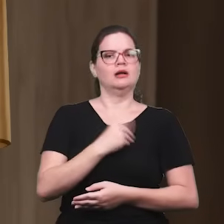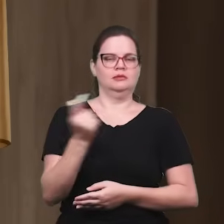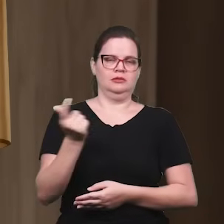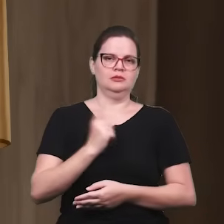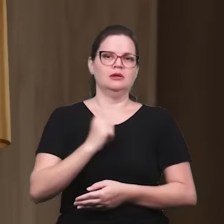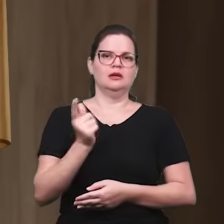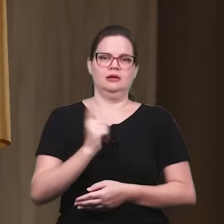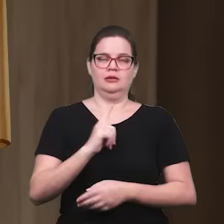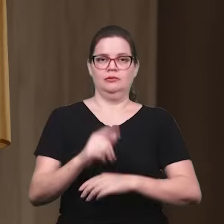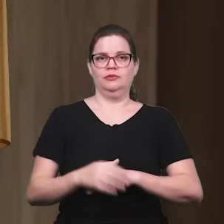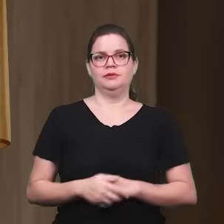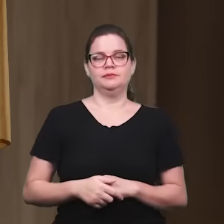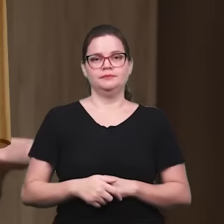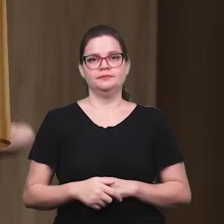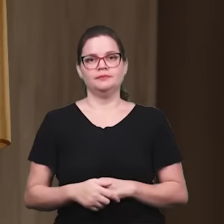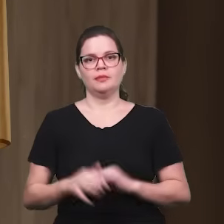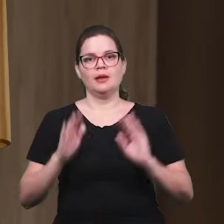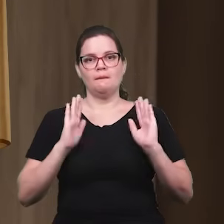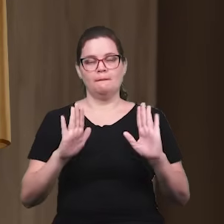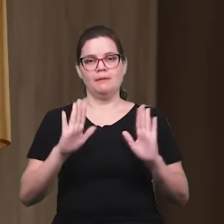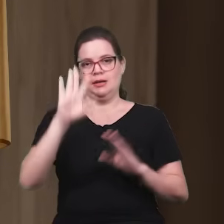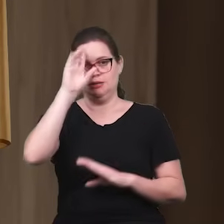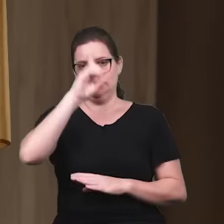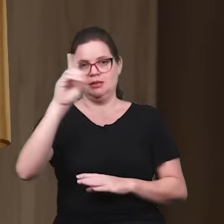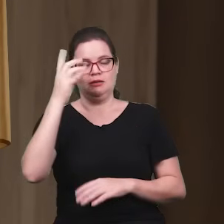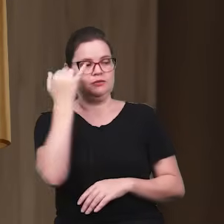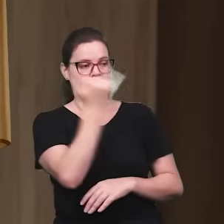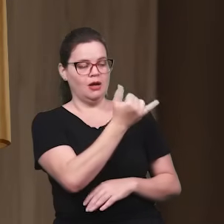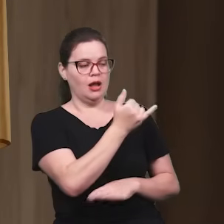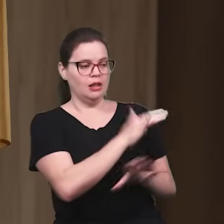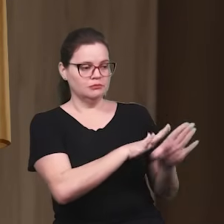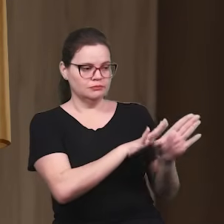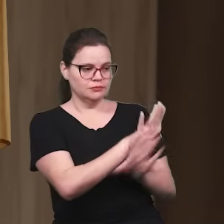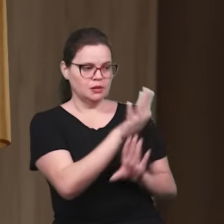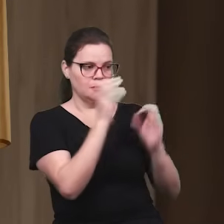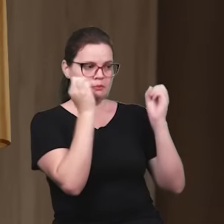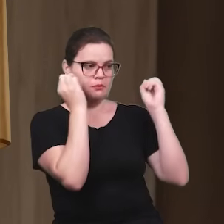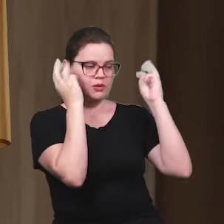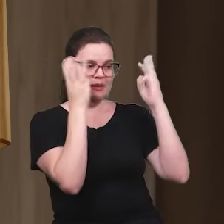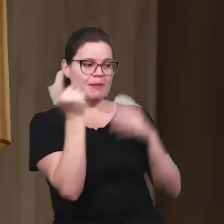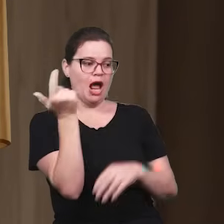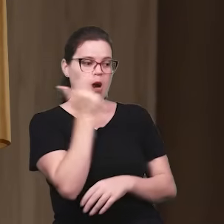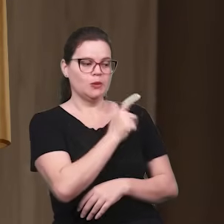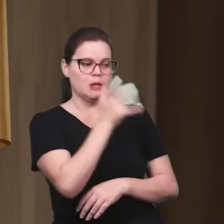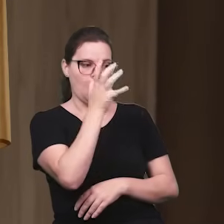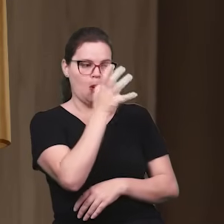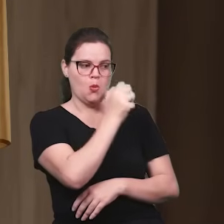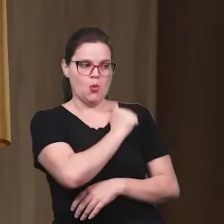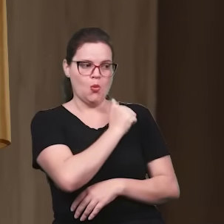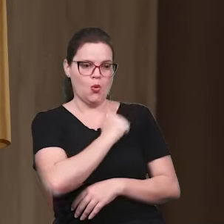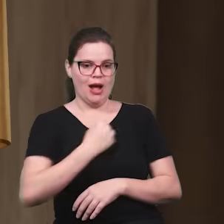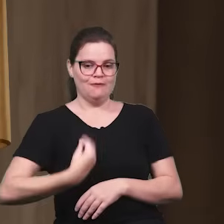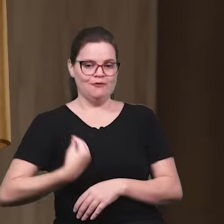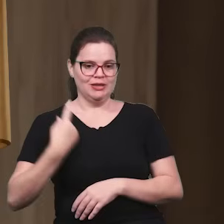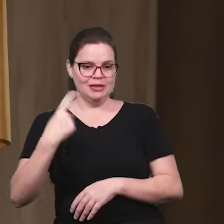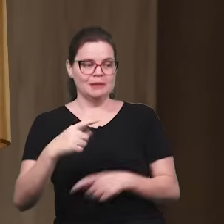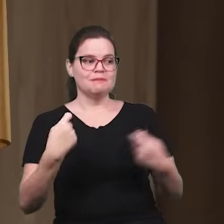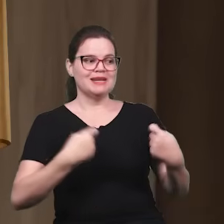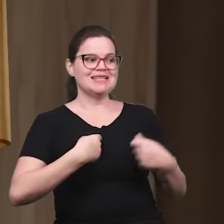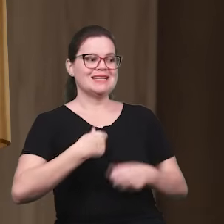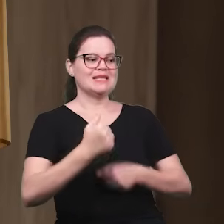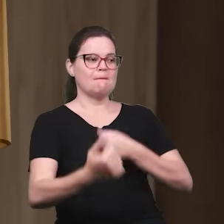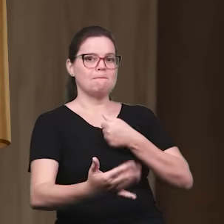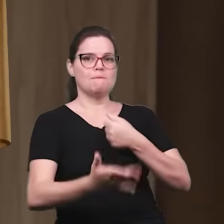pecado, né? E Deus então orienta como forma de salvação que a serpente de bronze